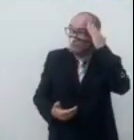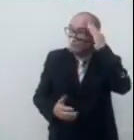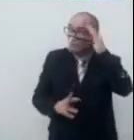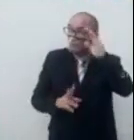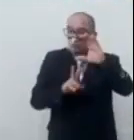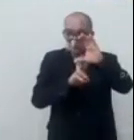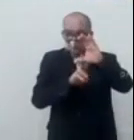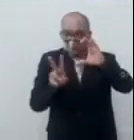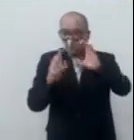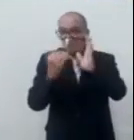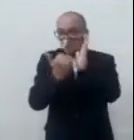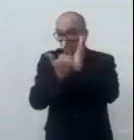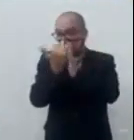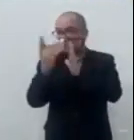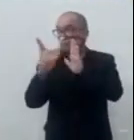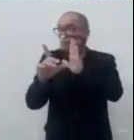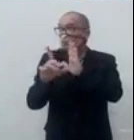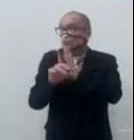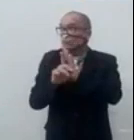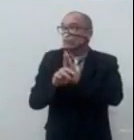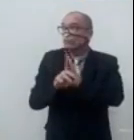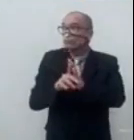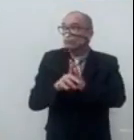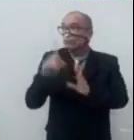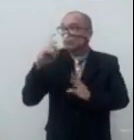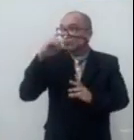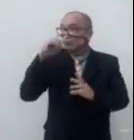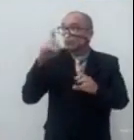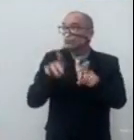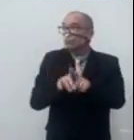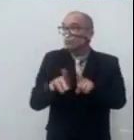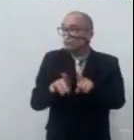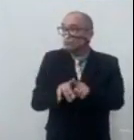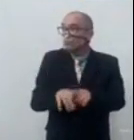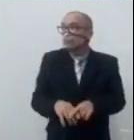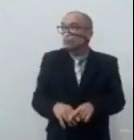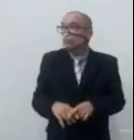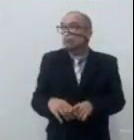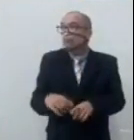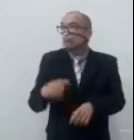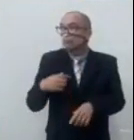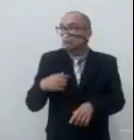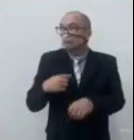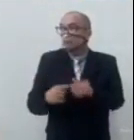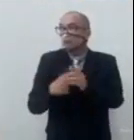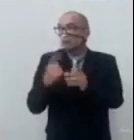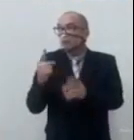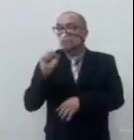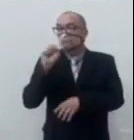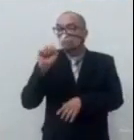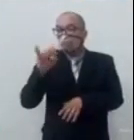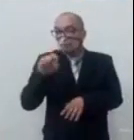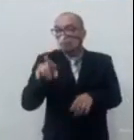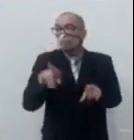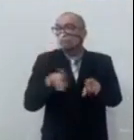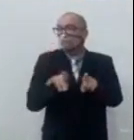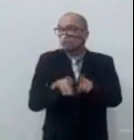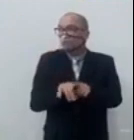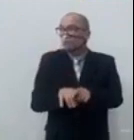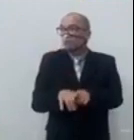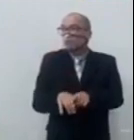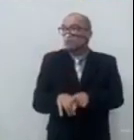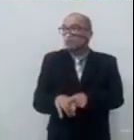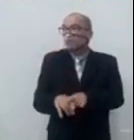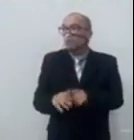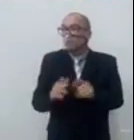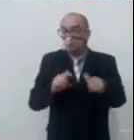aqui o projeto, tanto dos vereadores como do prefeito, né? Porque eu vou ser o primeiro a dizer sim também. Porque